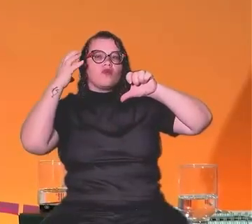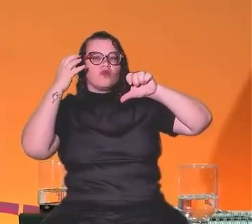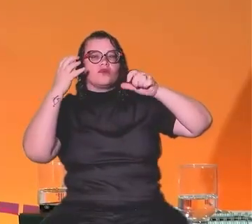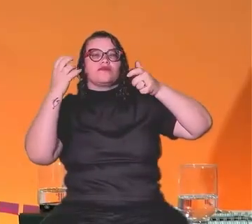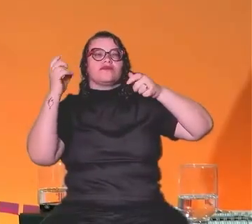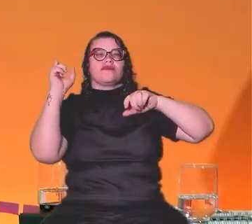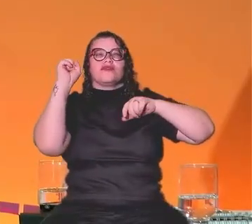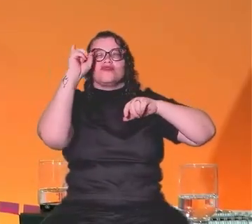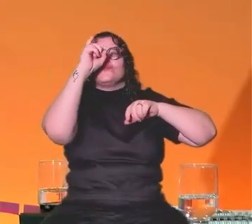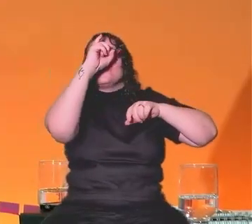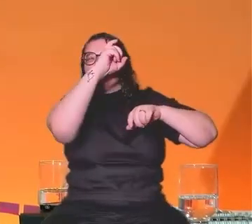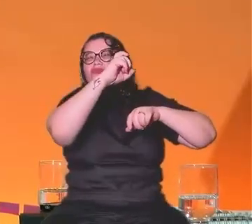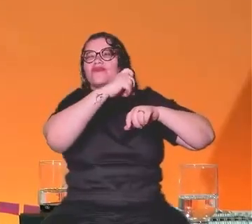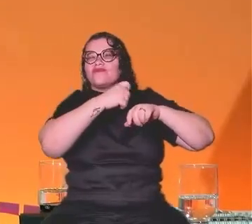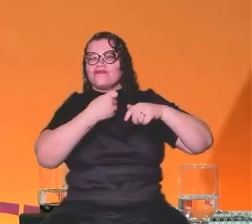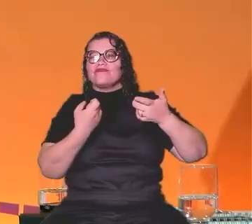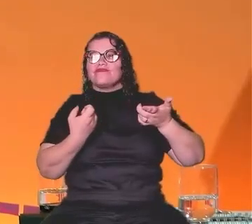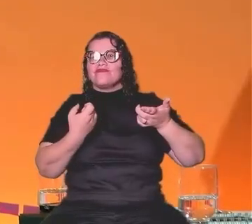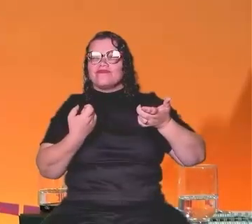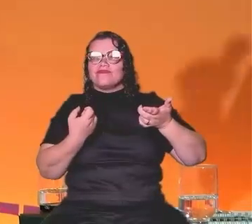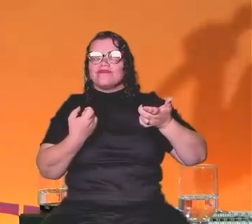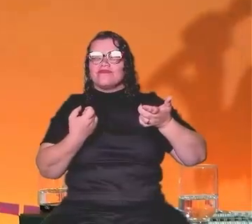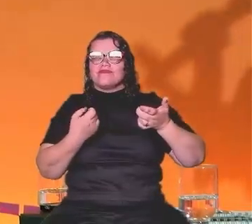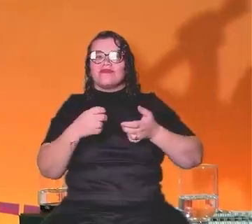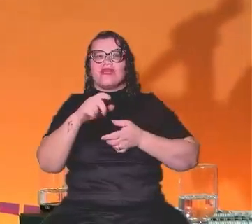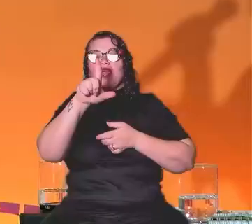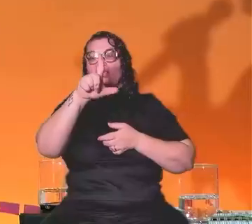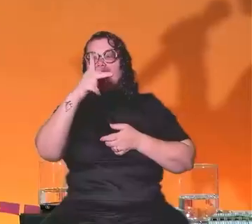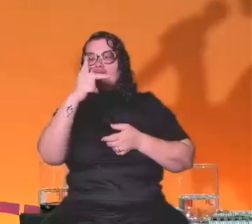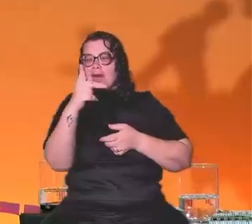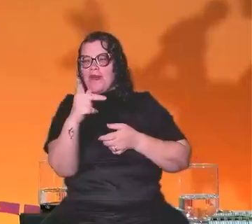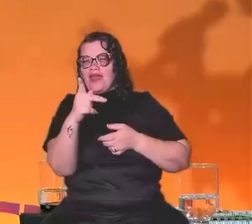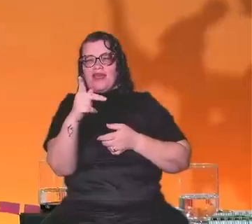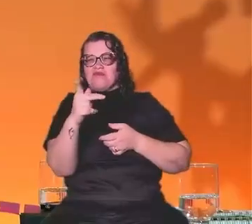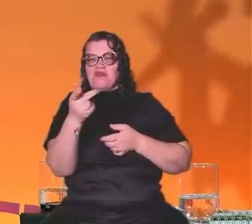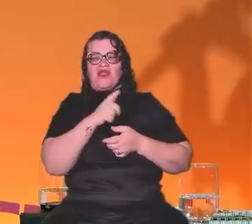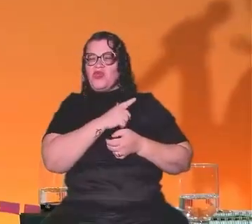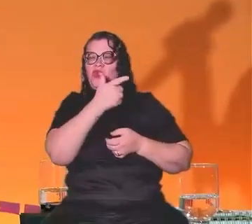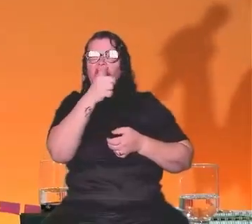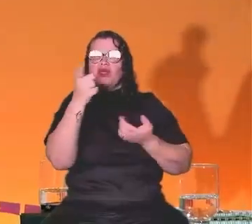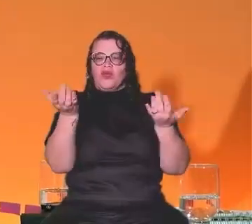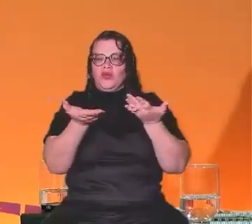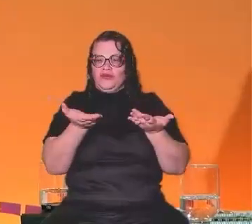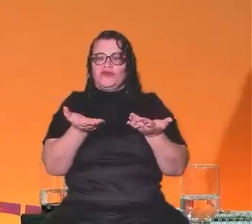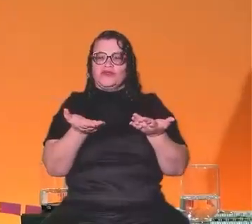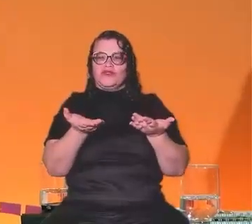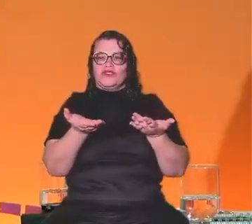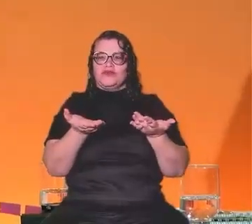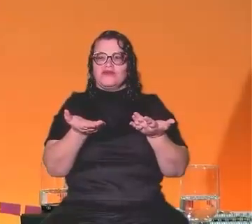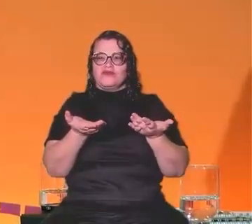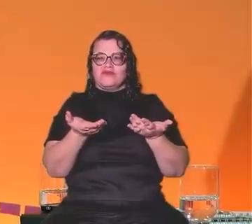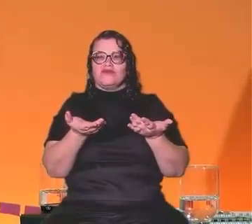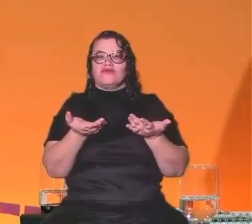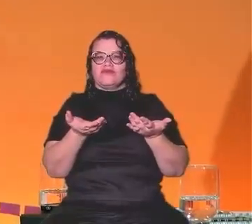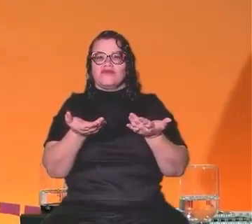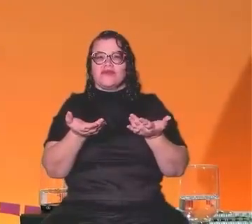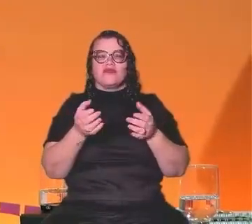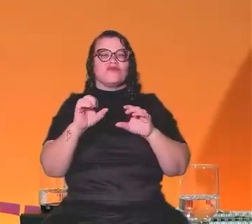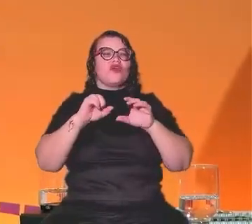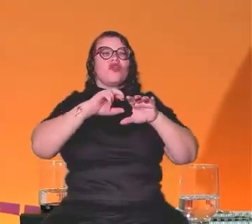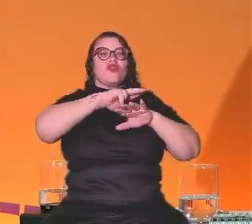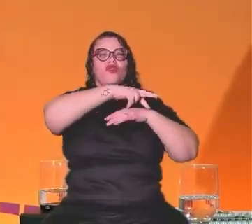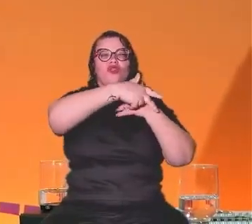coisa muito difícil, né? Quiçá um LP. Nem existe um EP LP, no mas máximo, 3 músicas e vai. E essa coisa do Spotify, enfim,